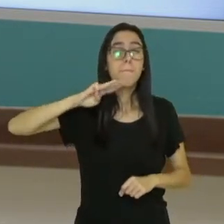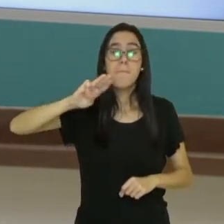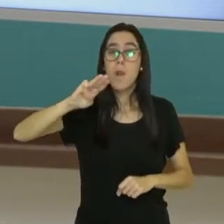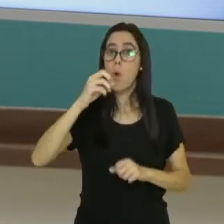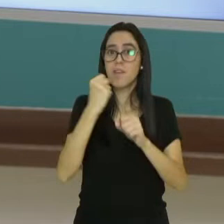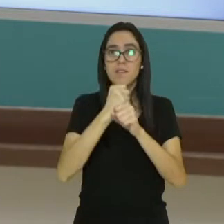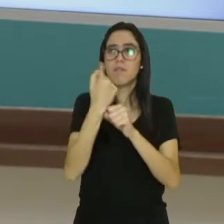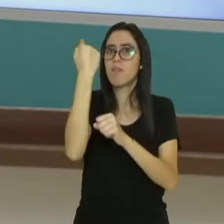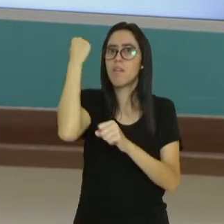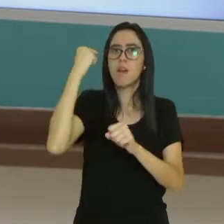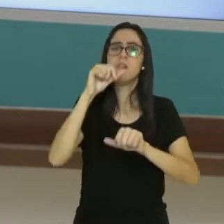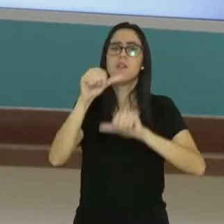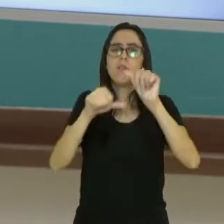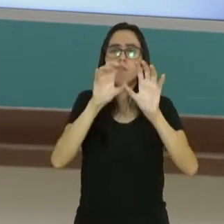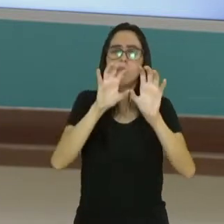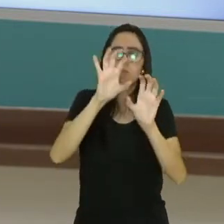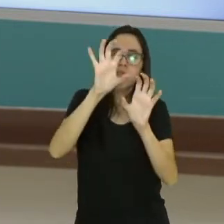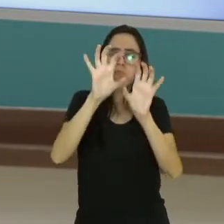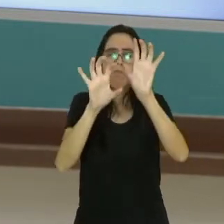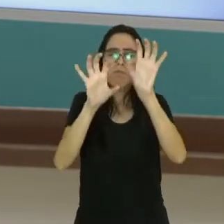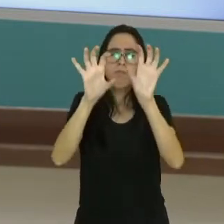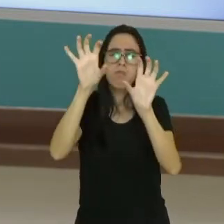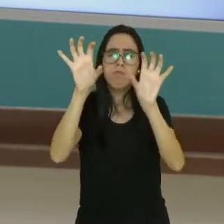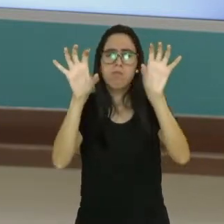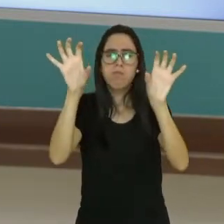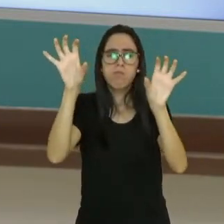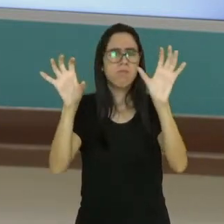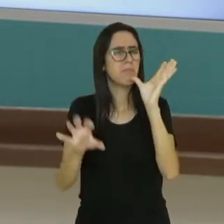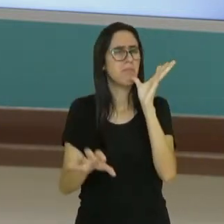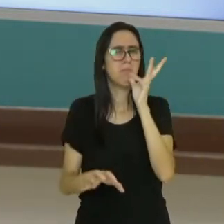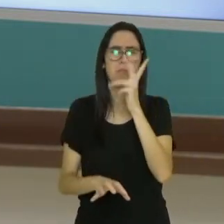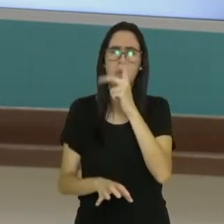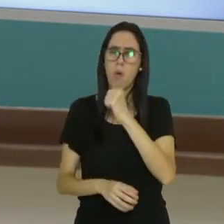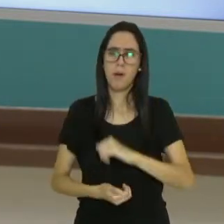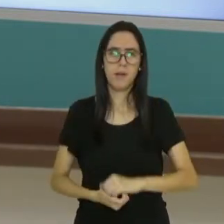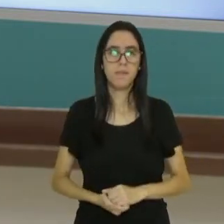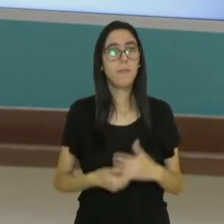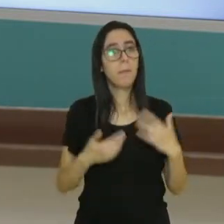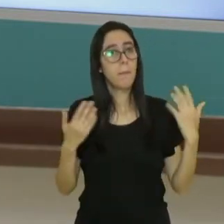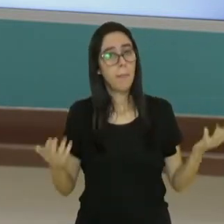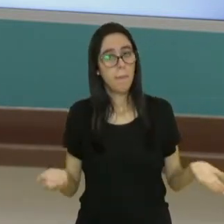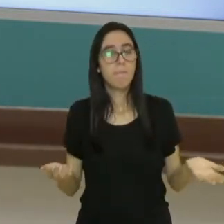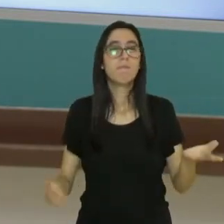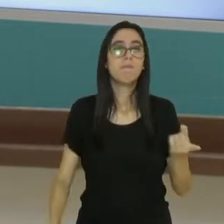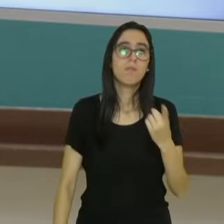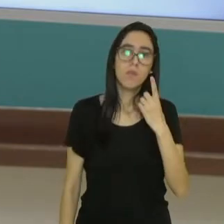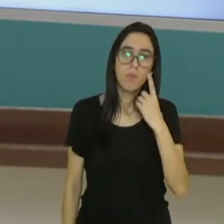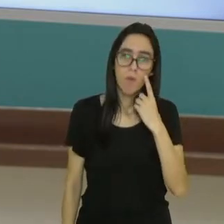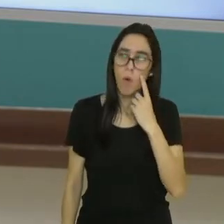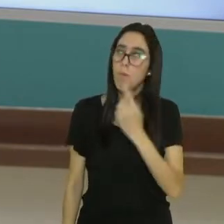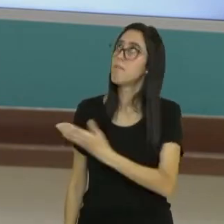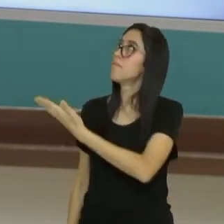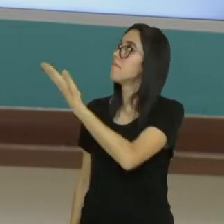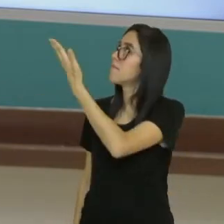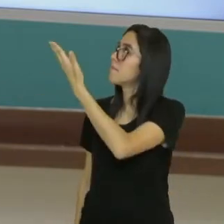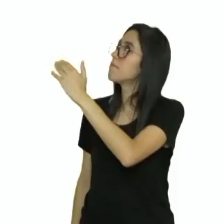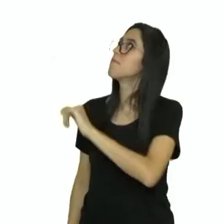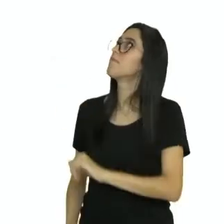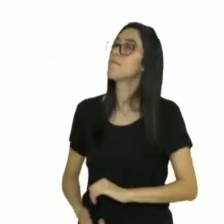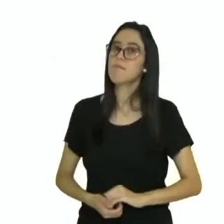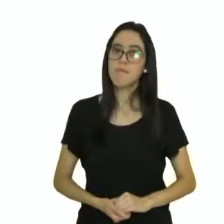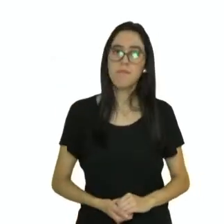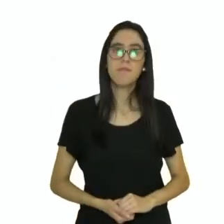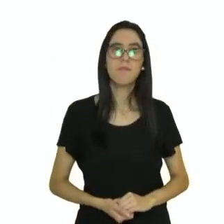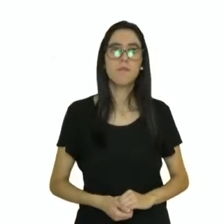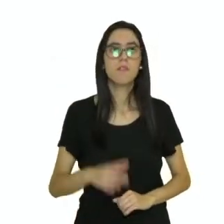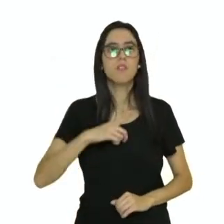para que essas mudanças tenham acontecido no nosso planeta. E aí a gente vai ter ali, então, outra representação que traz